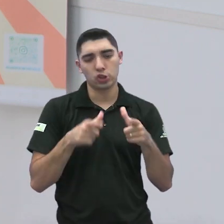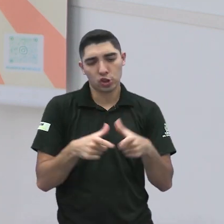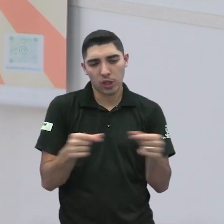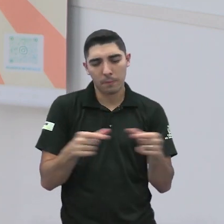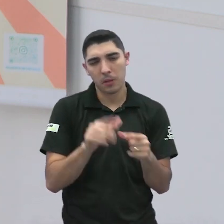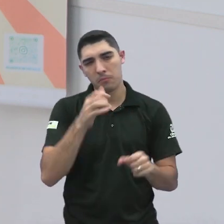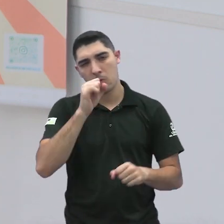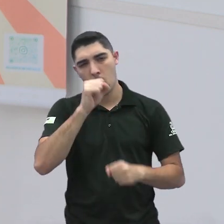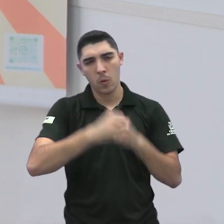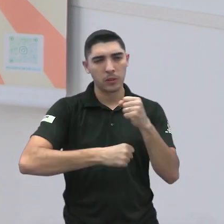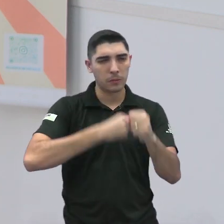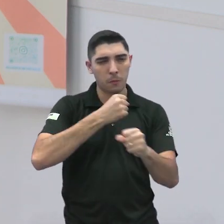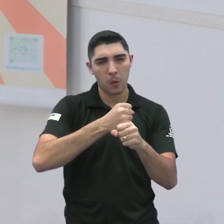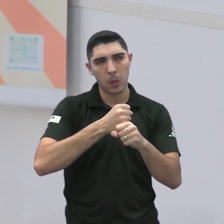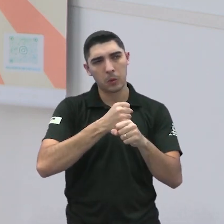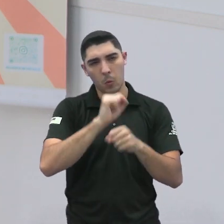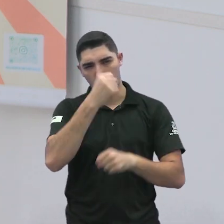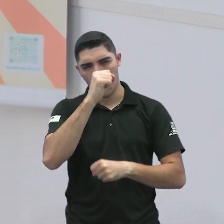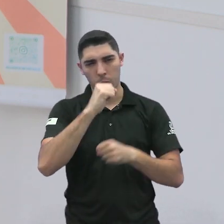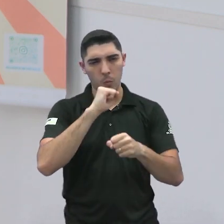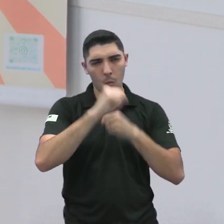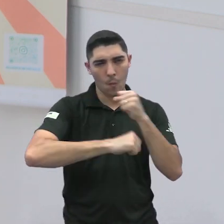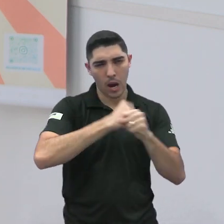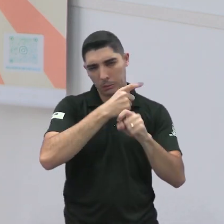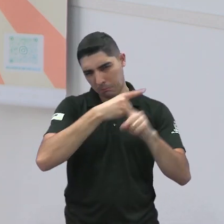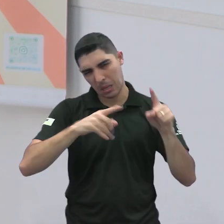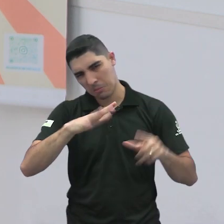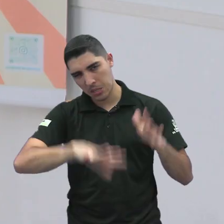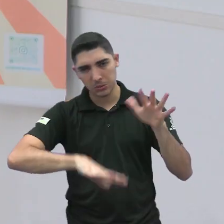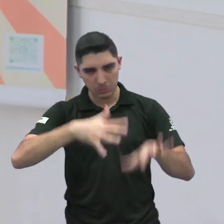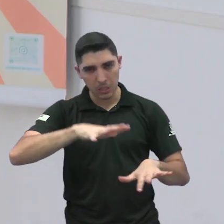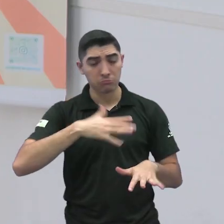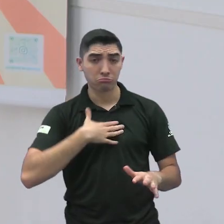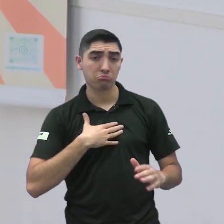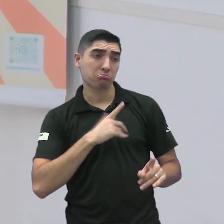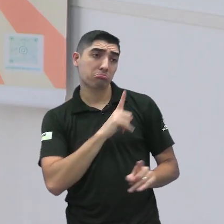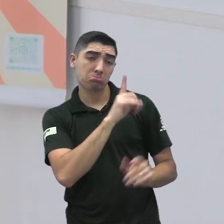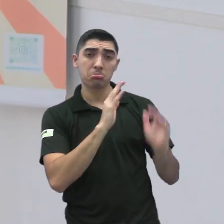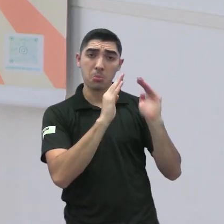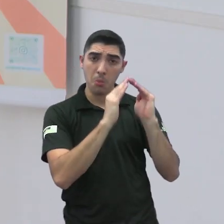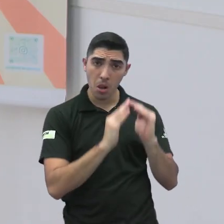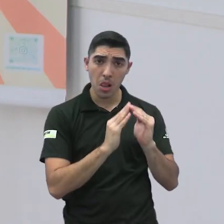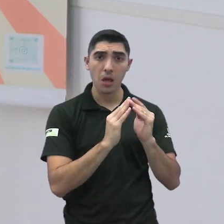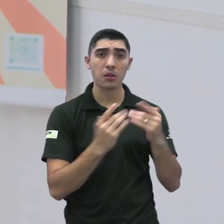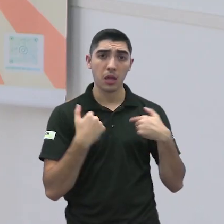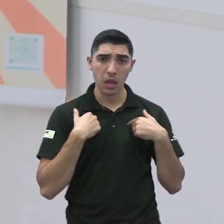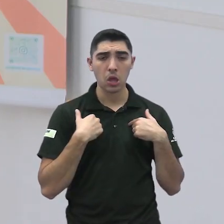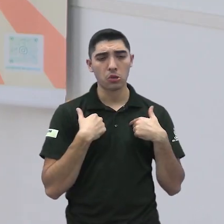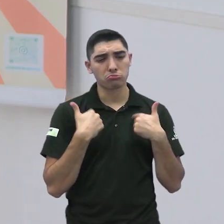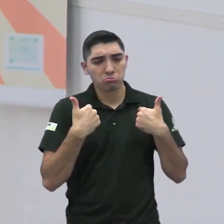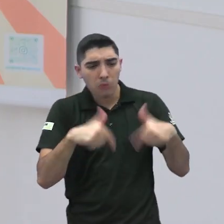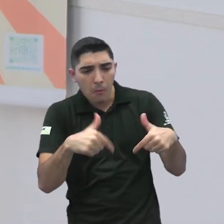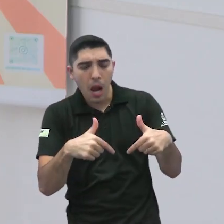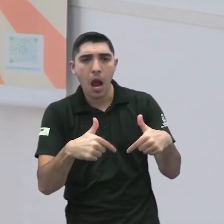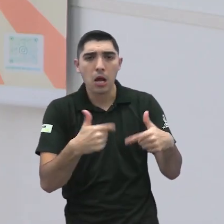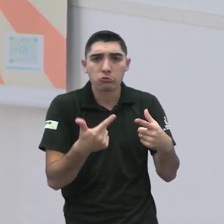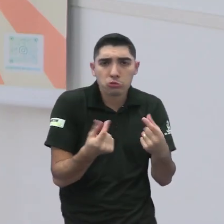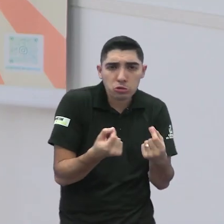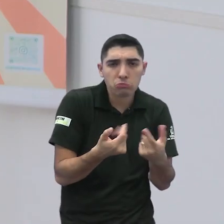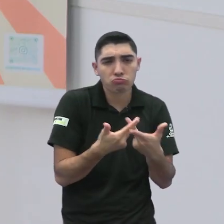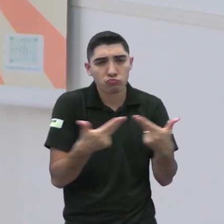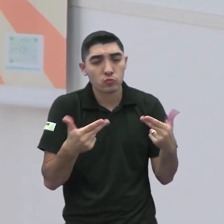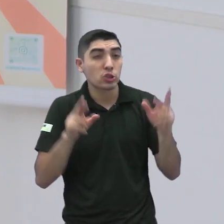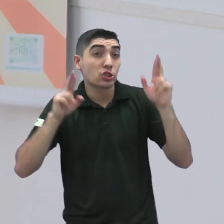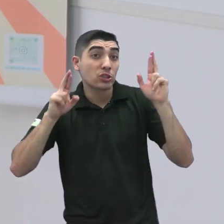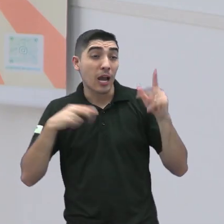fiquei lá 8 anos e meio, em torno de 8 anos e meio, né? Tendo uma vida lá, juntando, fazendo meu pé de